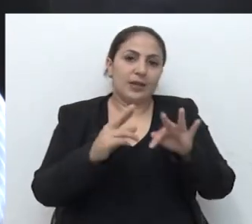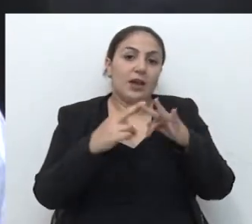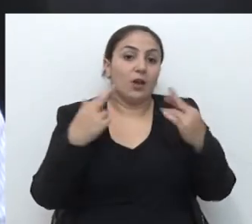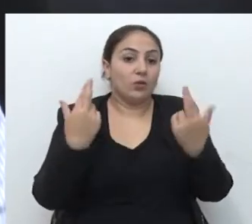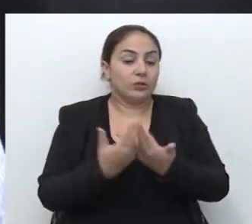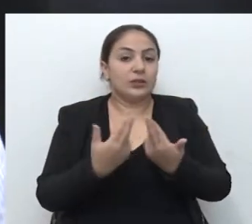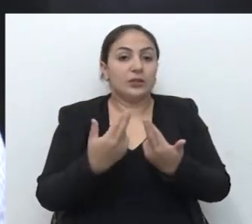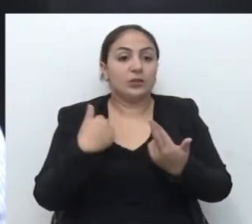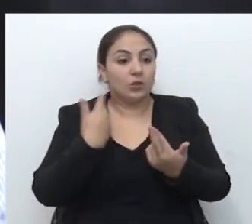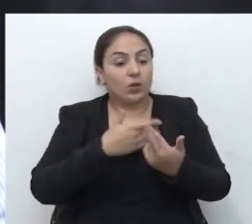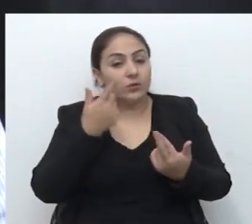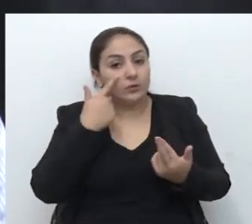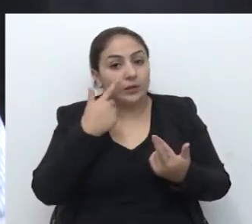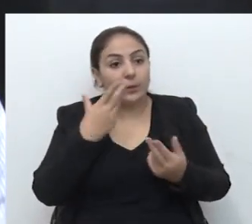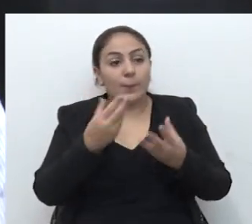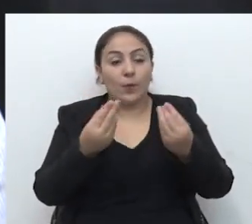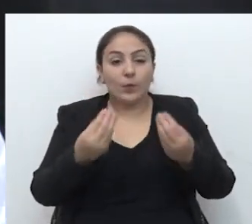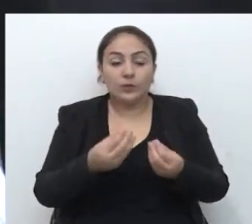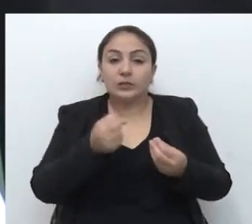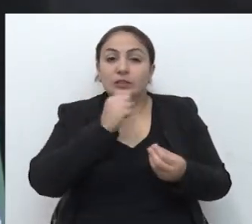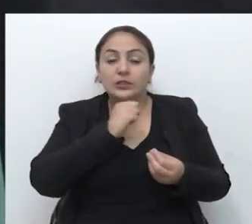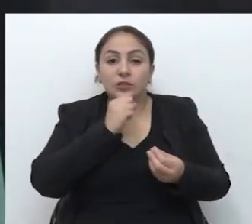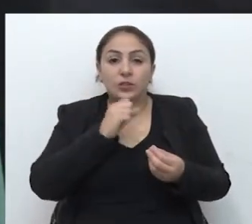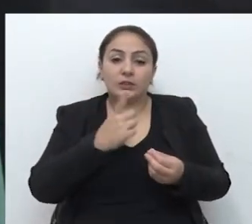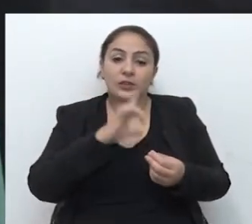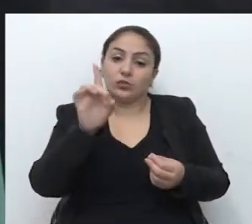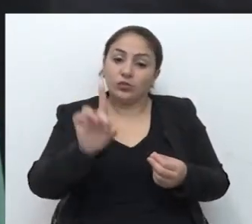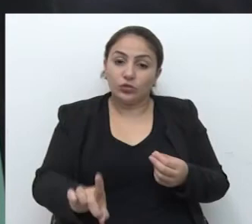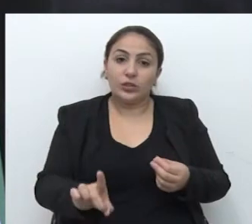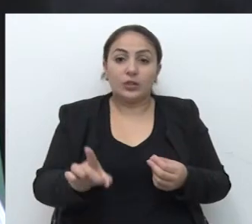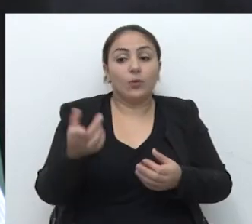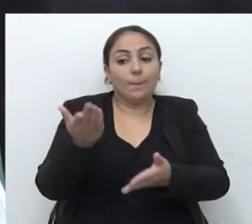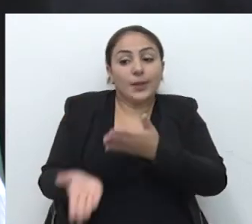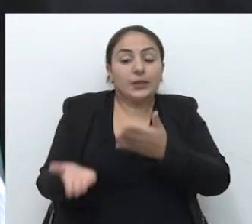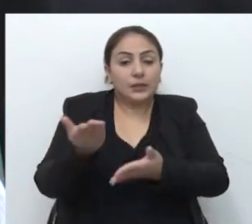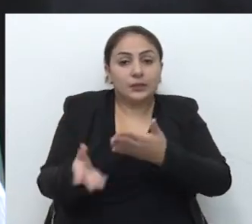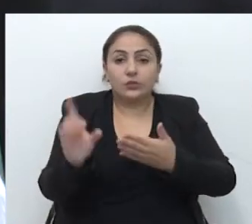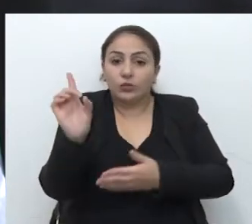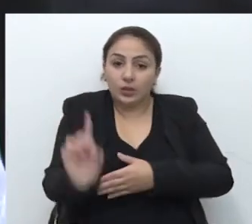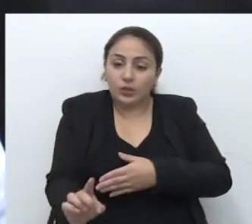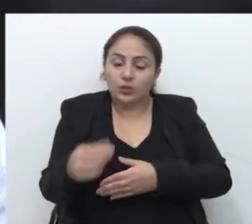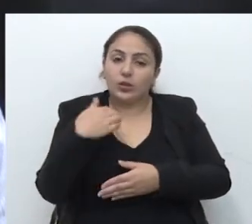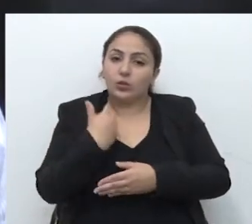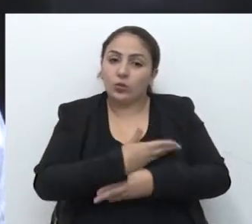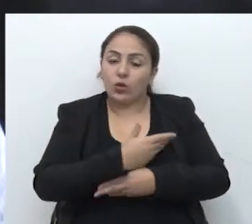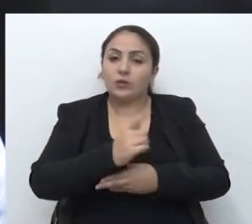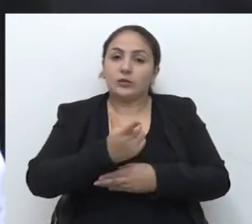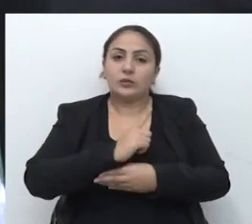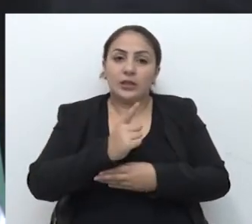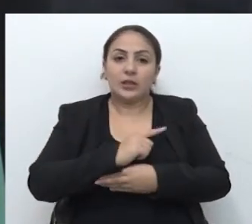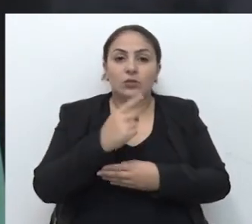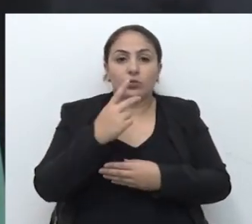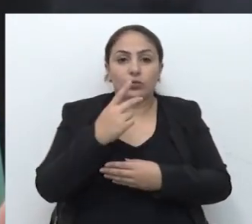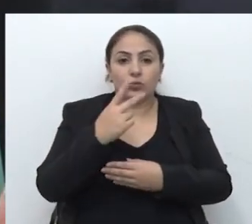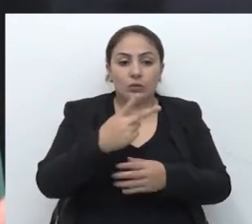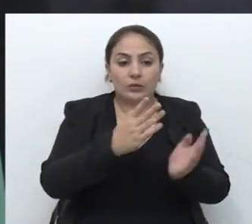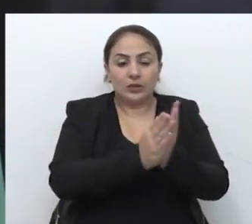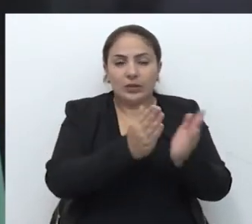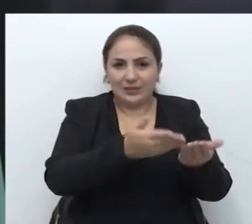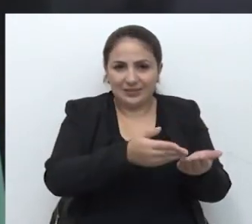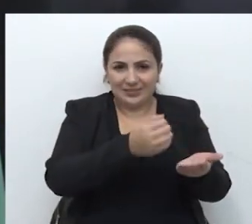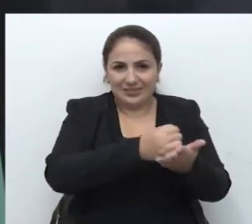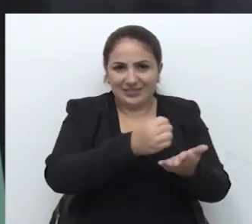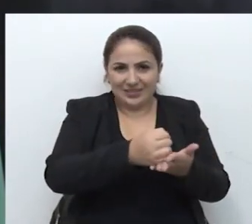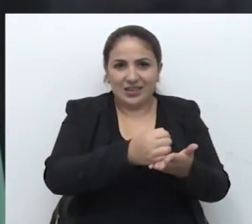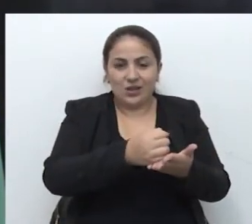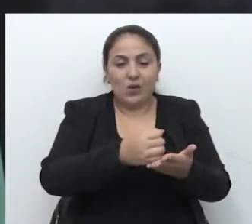O que me motivou é a série de idosos tendo seus direitos violados, e nós, com esses 2